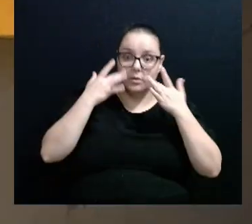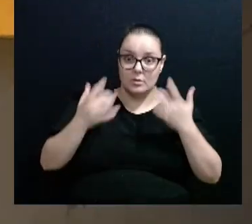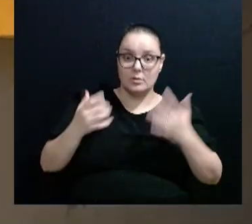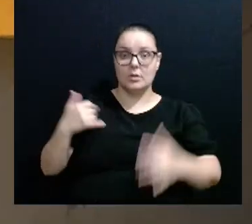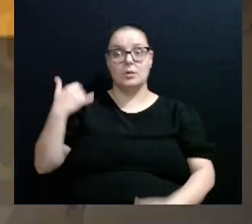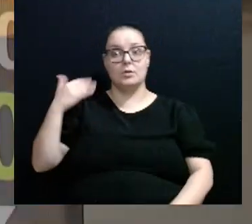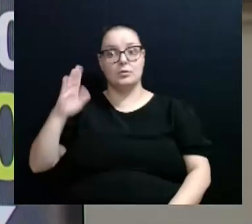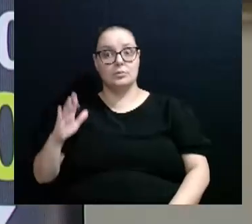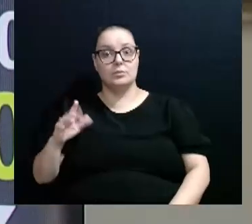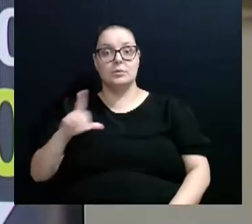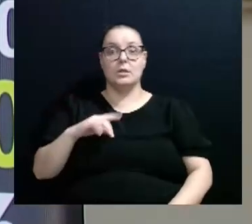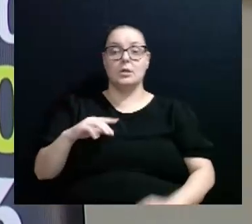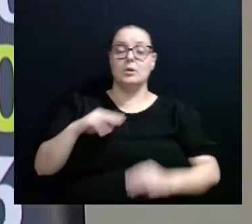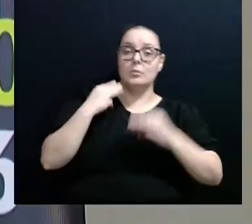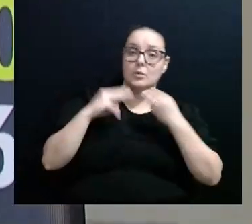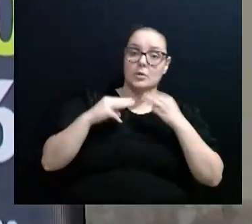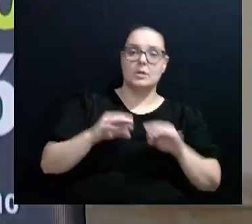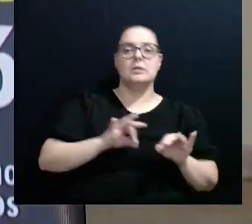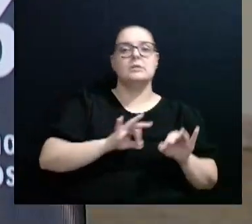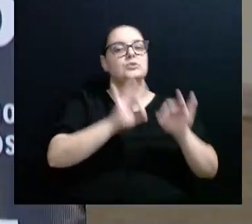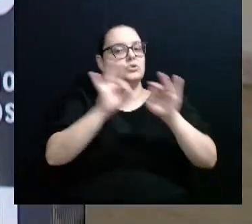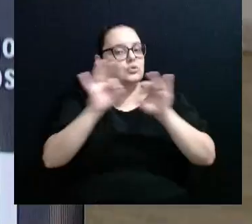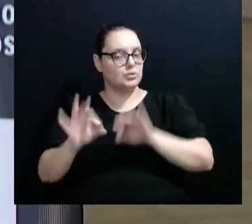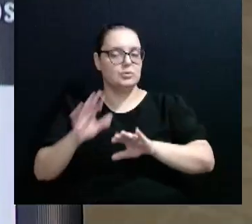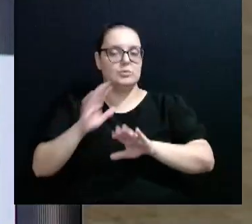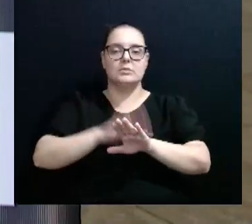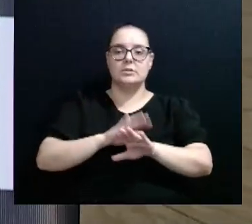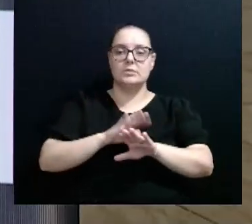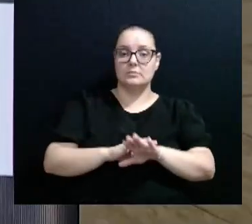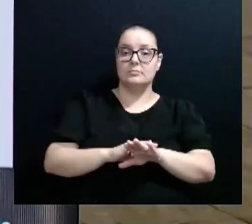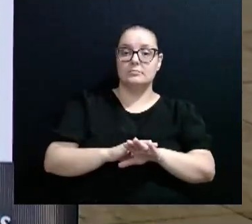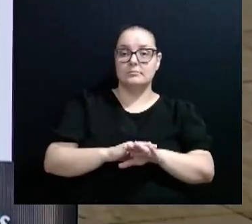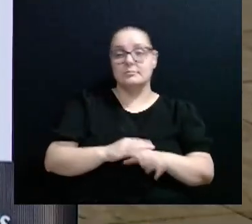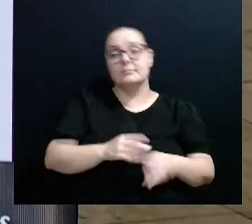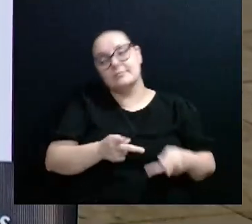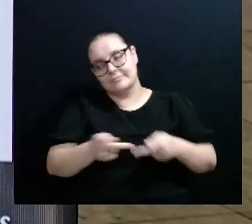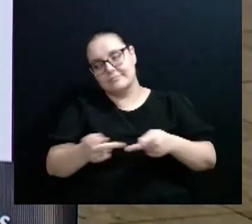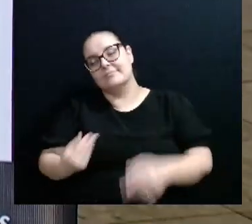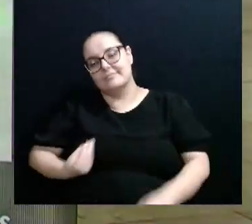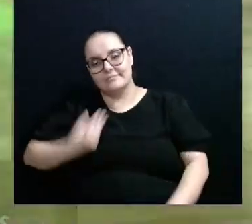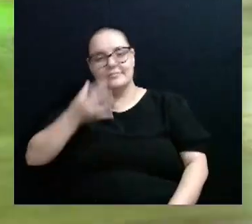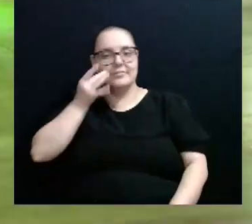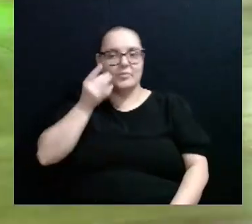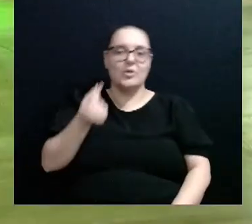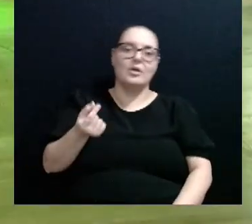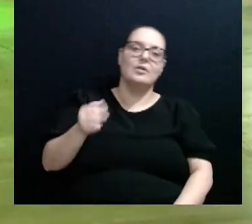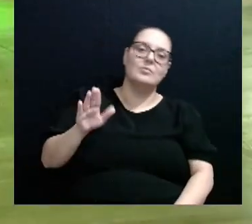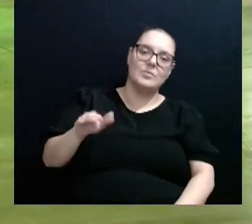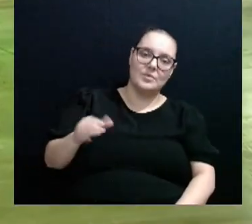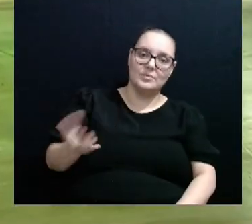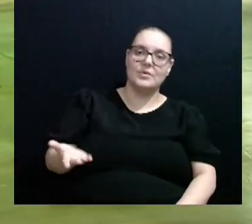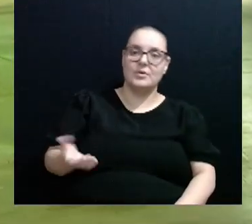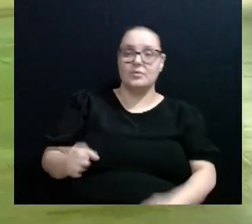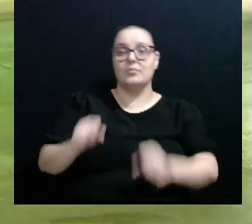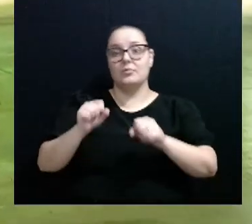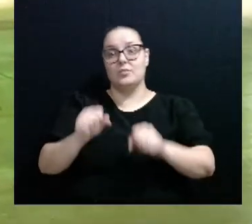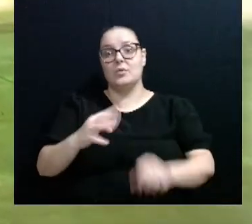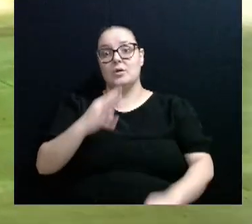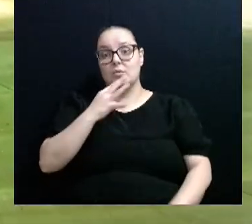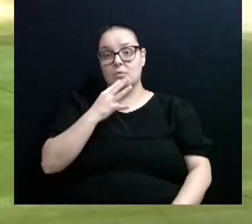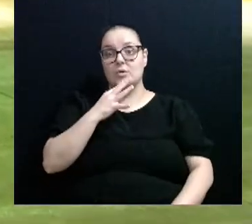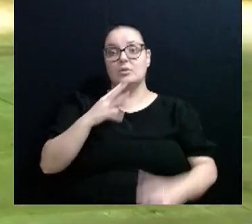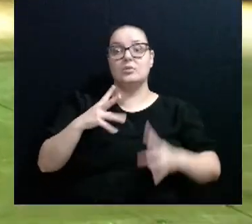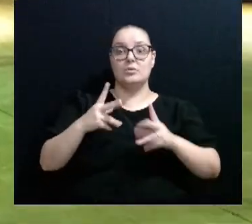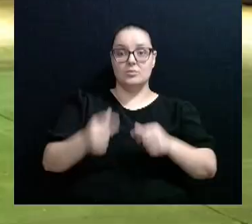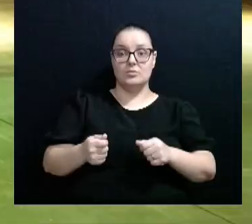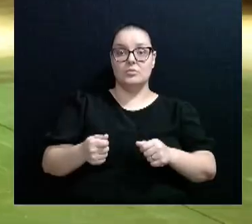para acompanhar lá todas as atividades e prestigiar, porque realmente com preços populares e podendo conhecer aí todas essas companhias que estão